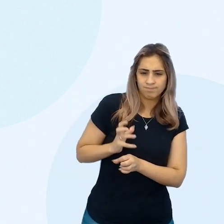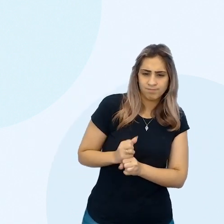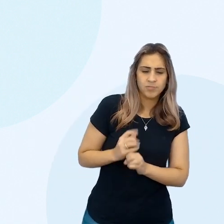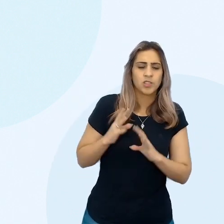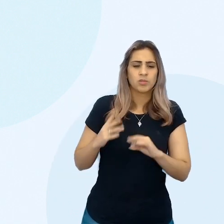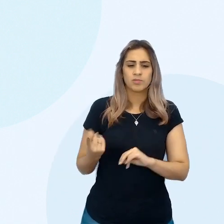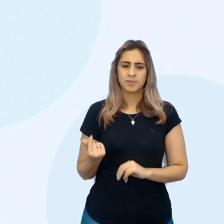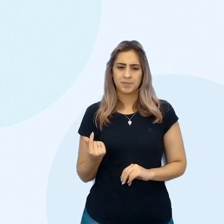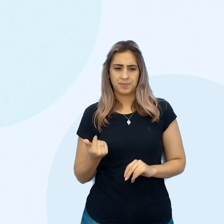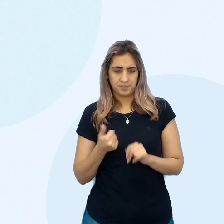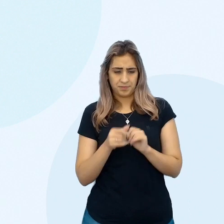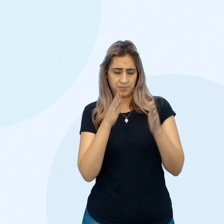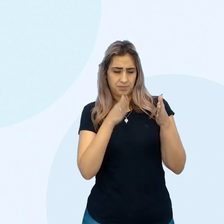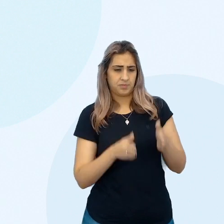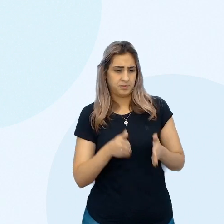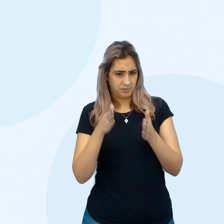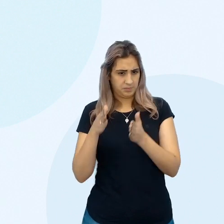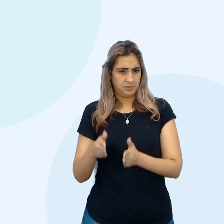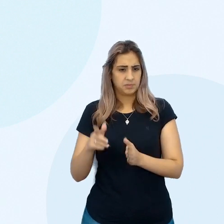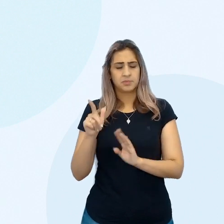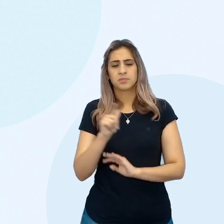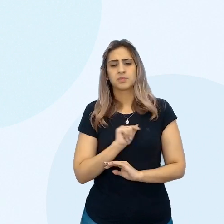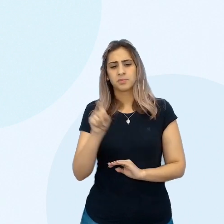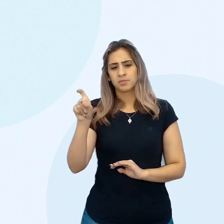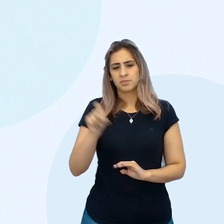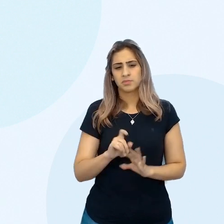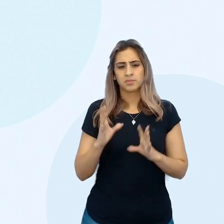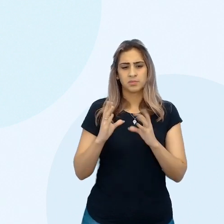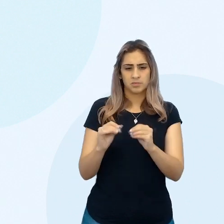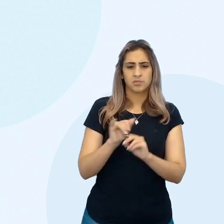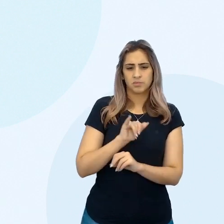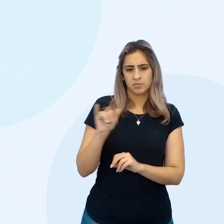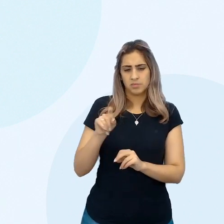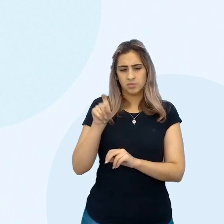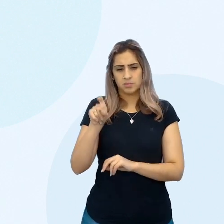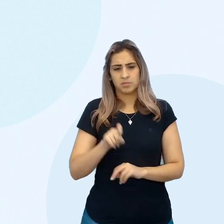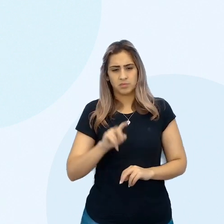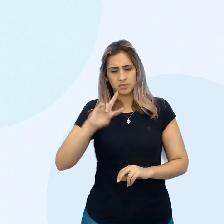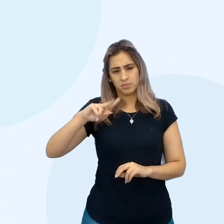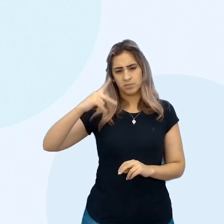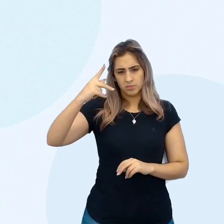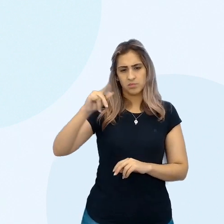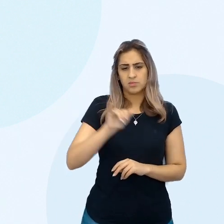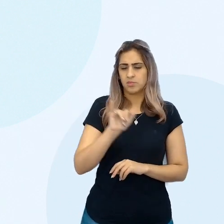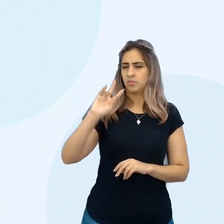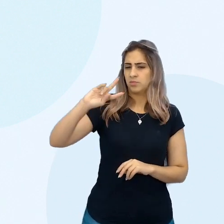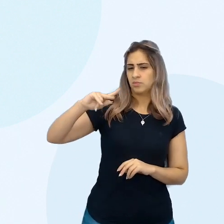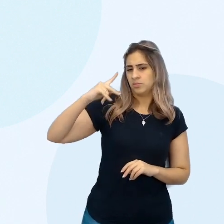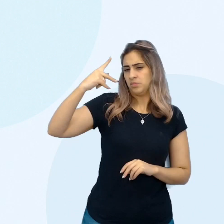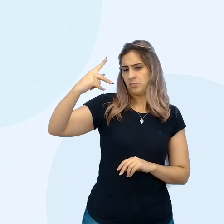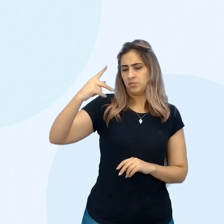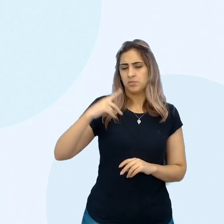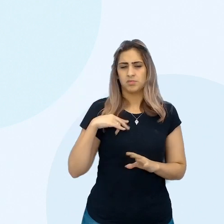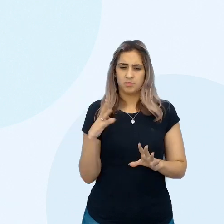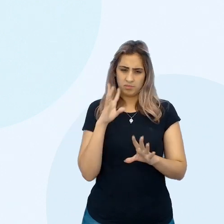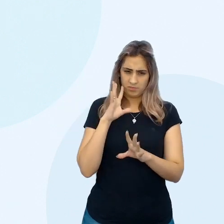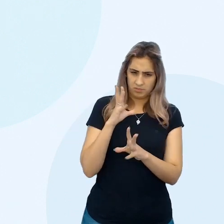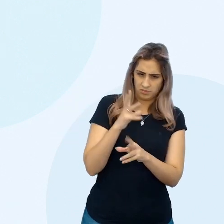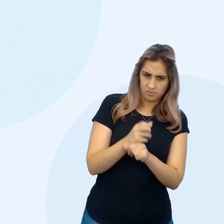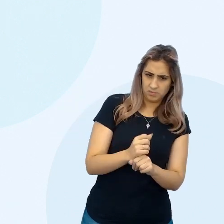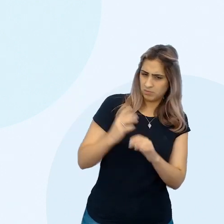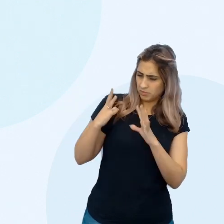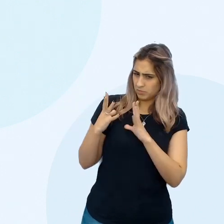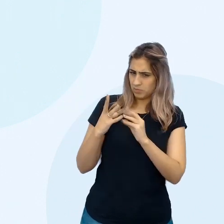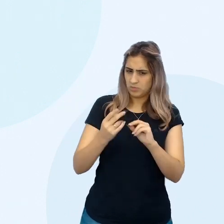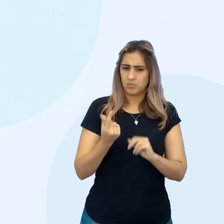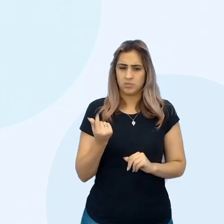valores que estão na coluna. Bacana. Então, a gente vai somar todos os x, todos os y, todos os x quadrado. E na matemática, quando a gente fala em somatório, que é a soma de